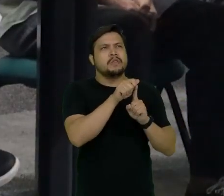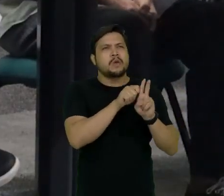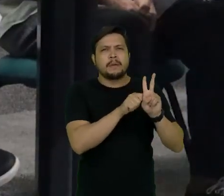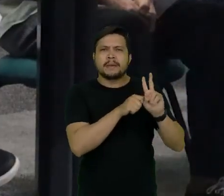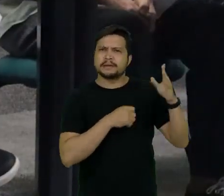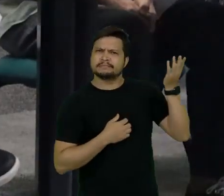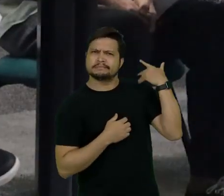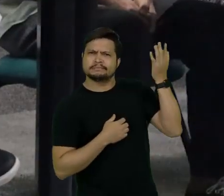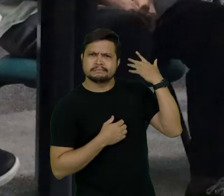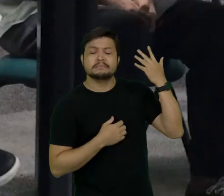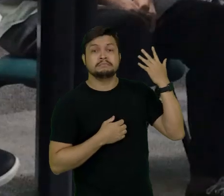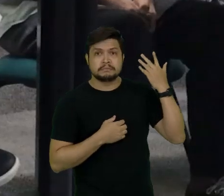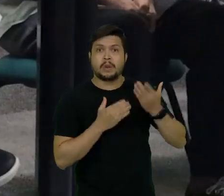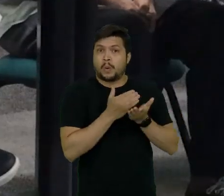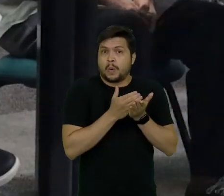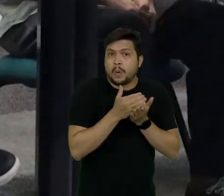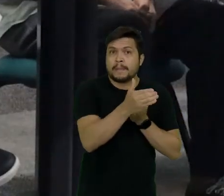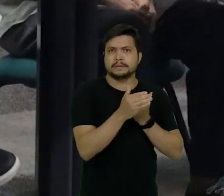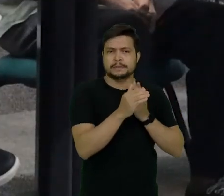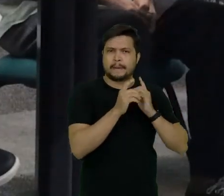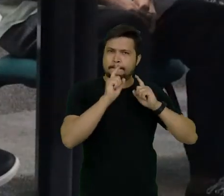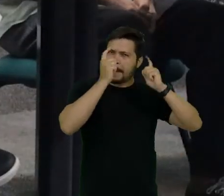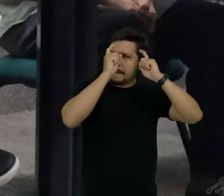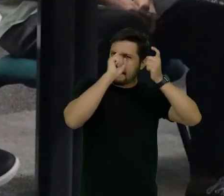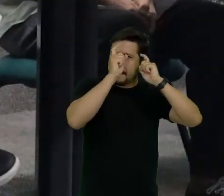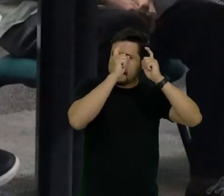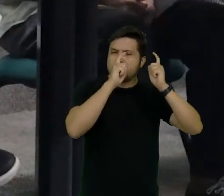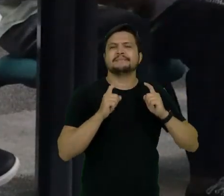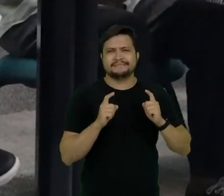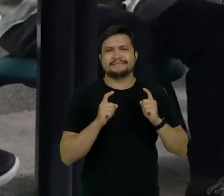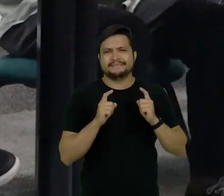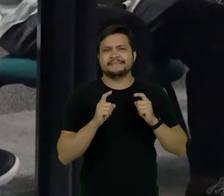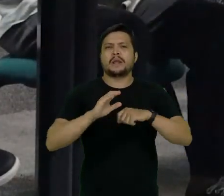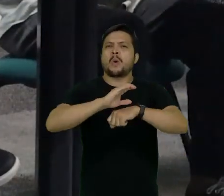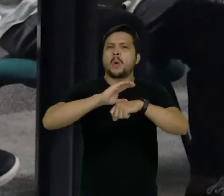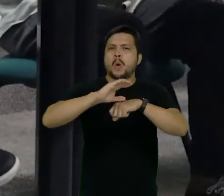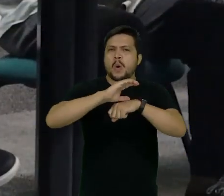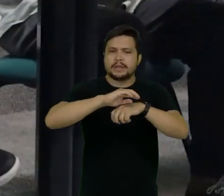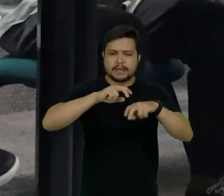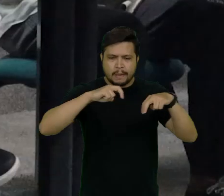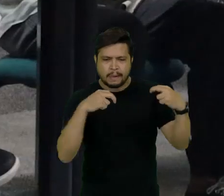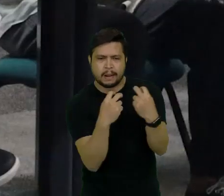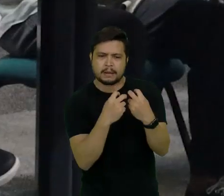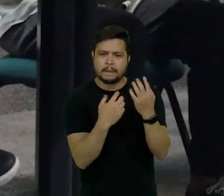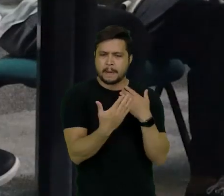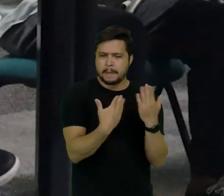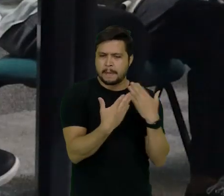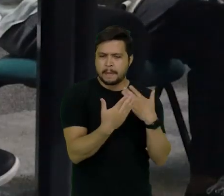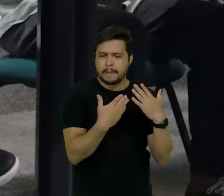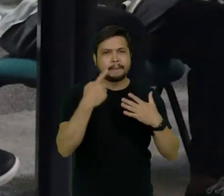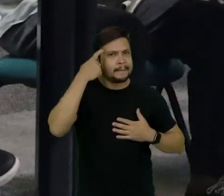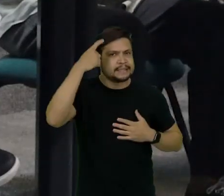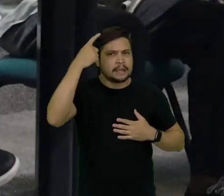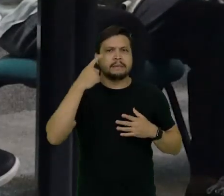meses atrás, a gente partiu de uma conversa de colegiado, né? Aí a gente, vamos fazer um evento maior, não vamos fazer só